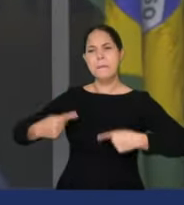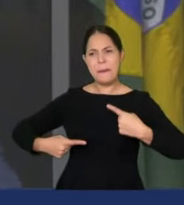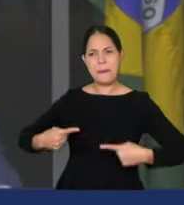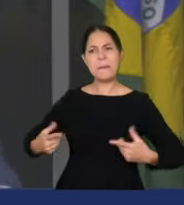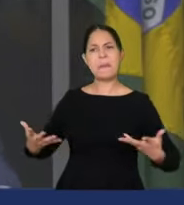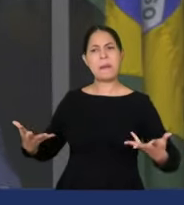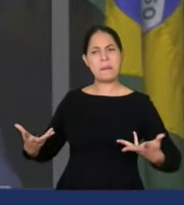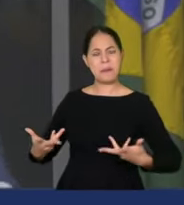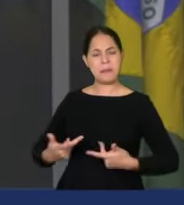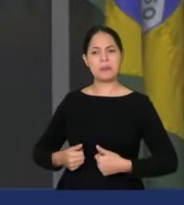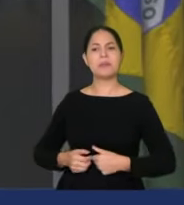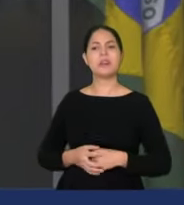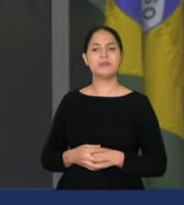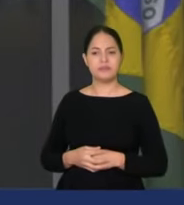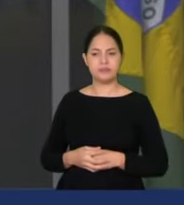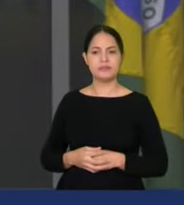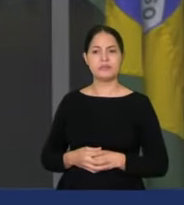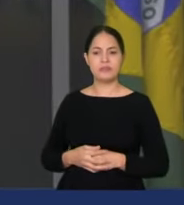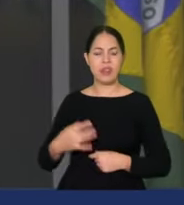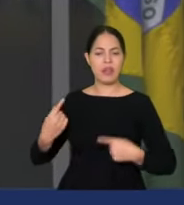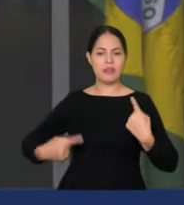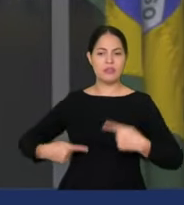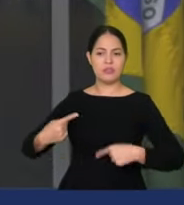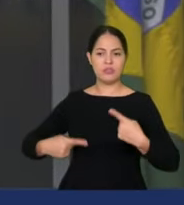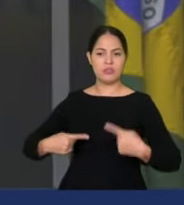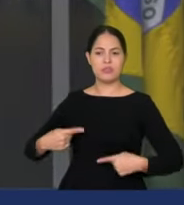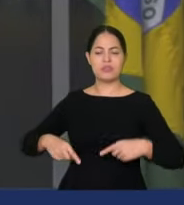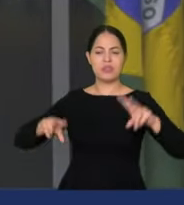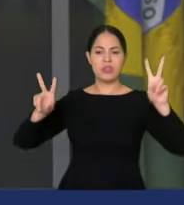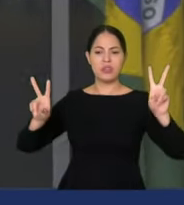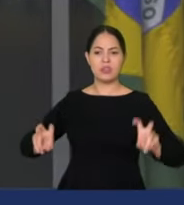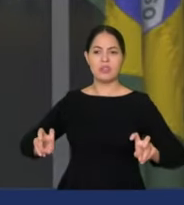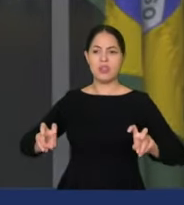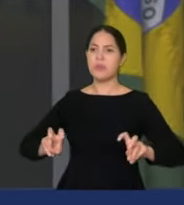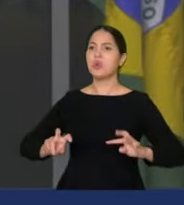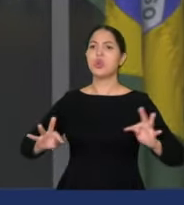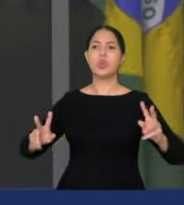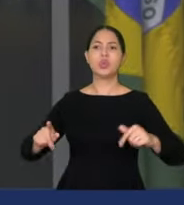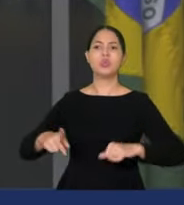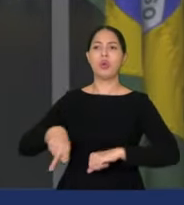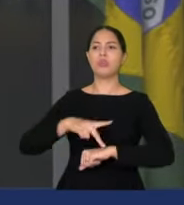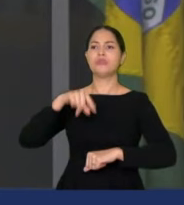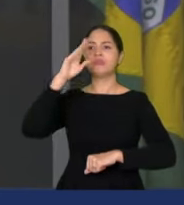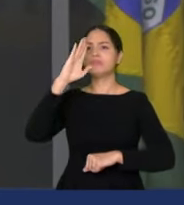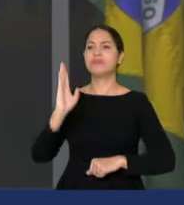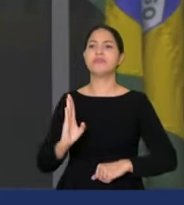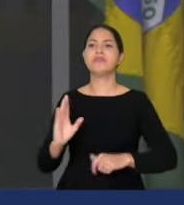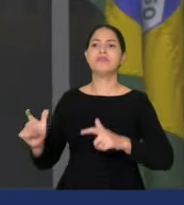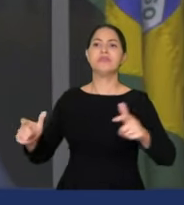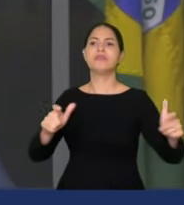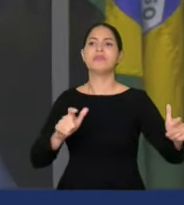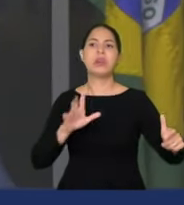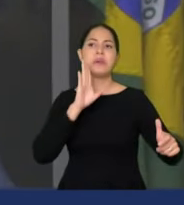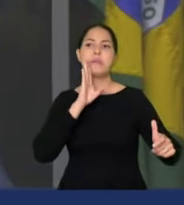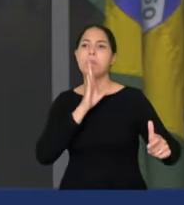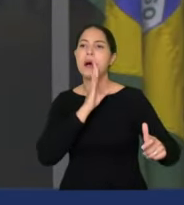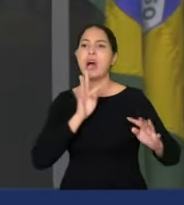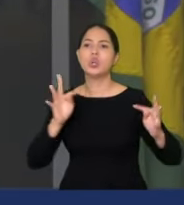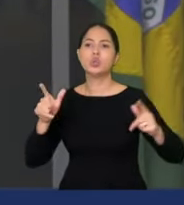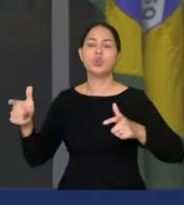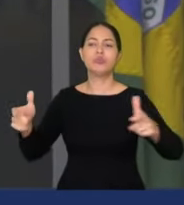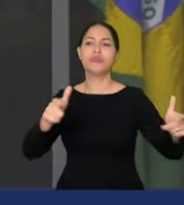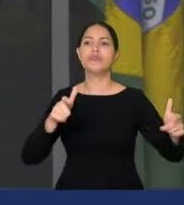em discussão em cada boteco de esquina desse país hoje, que é a questão dos combustíveis.